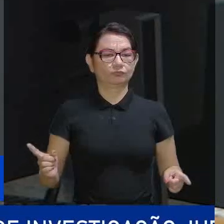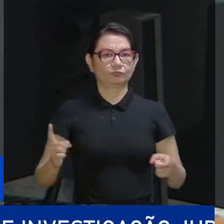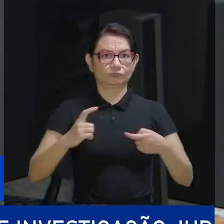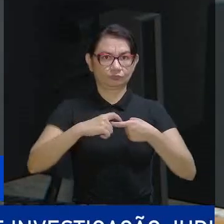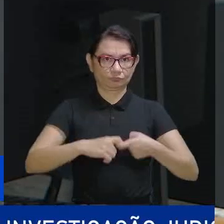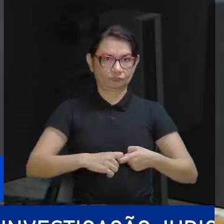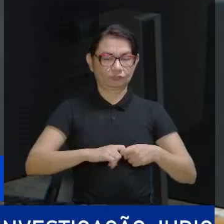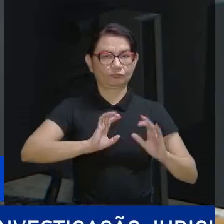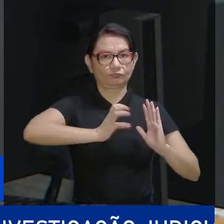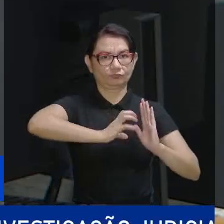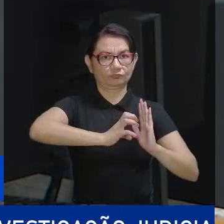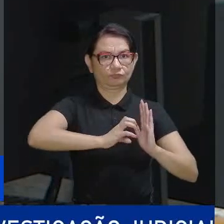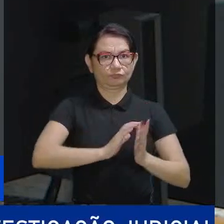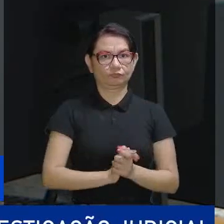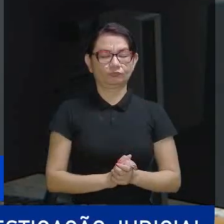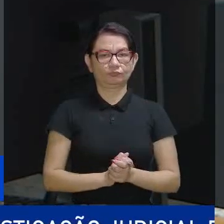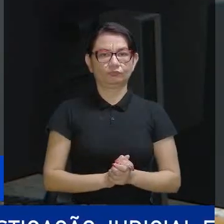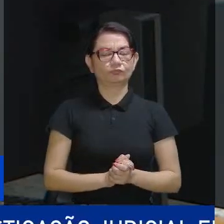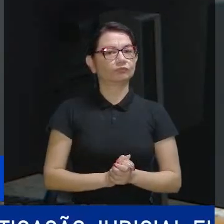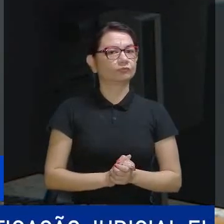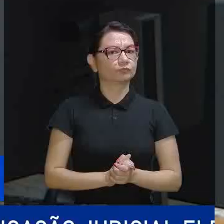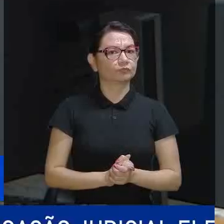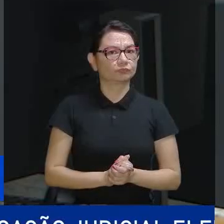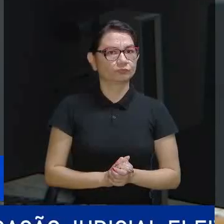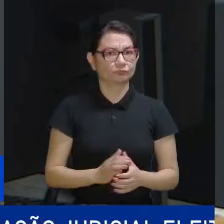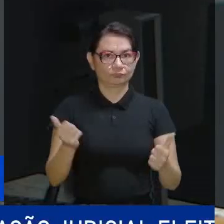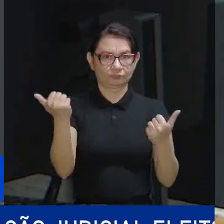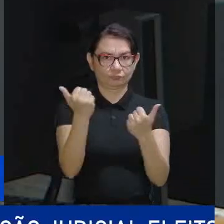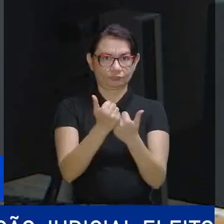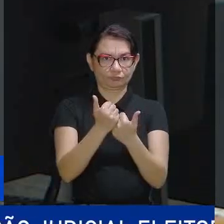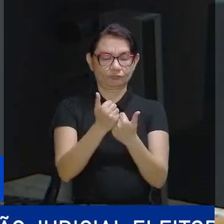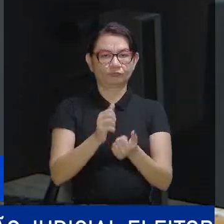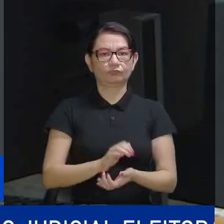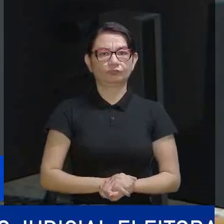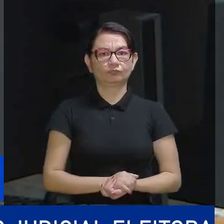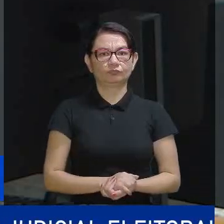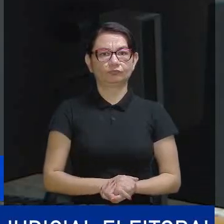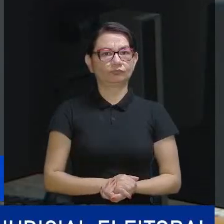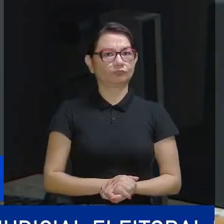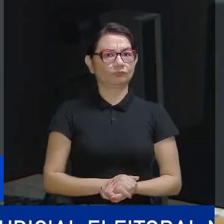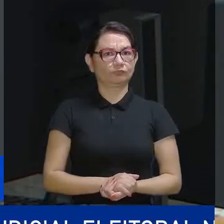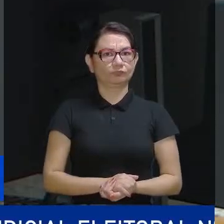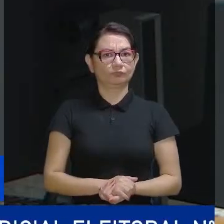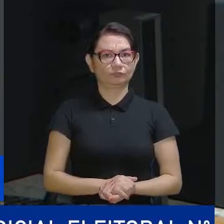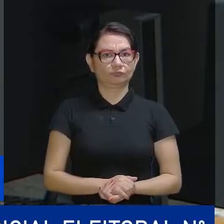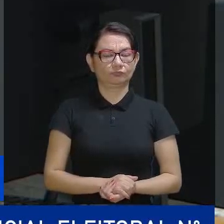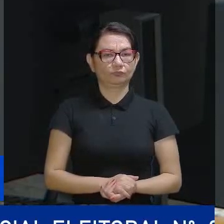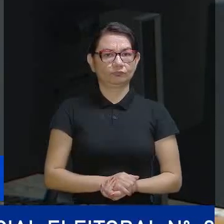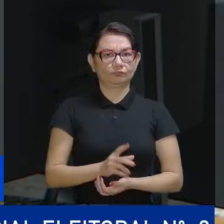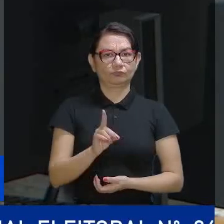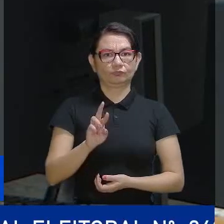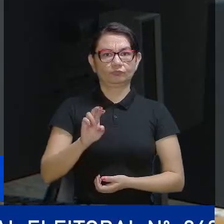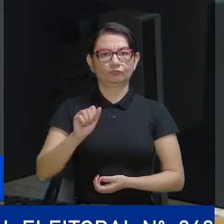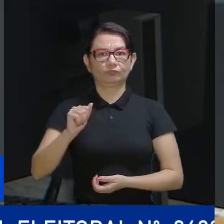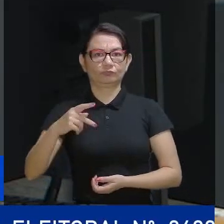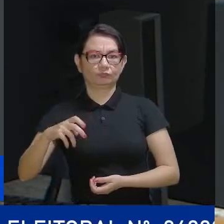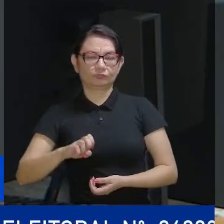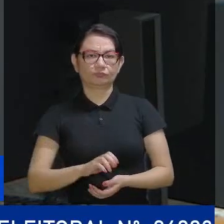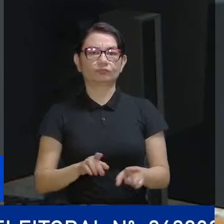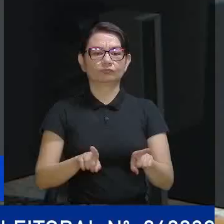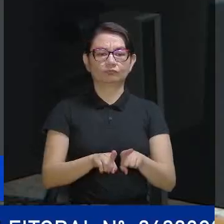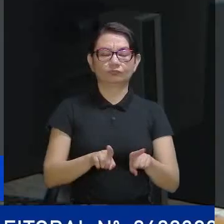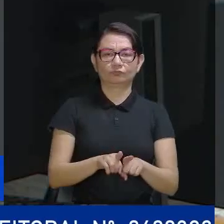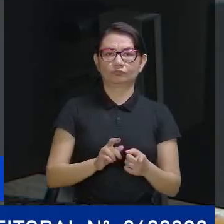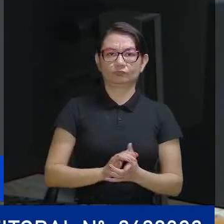inferior 16,58, 23/3/2026. 22ª Sessão Judiciária Ordinária do TREP, na barra de rolagem